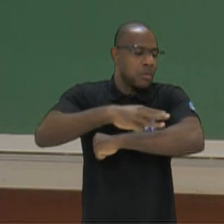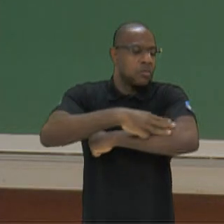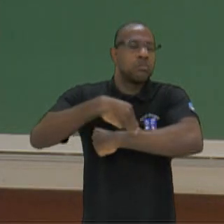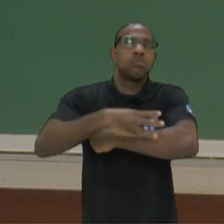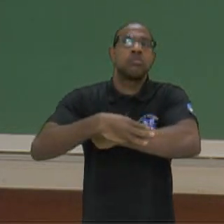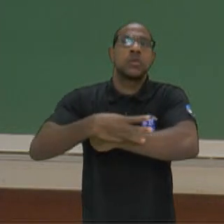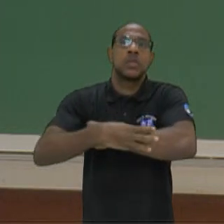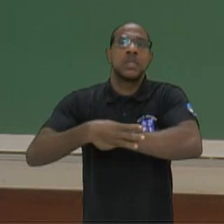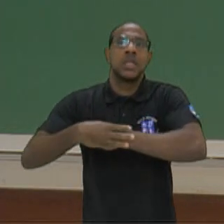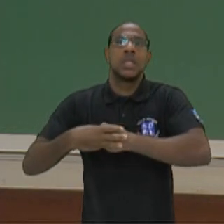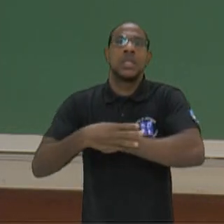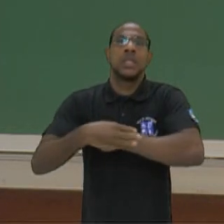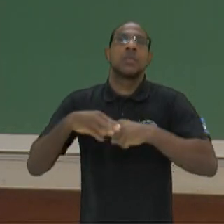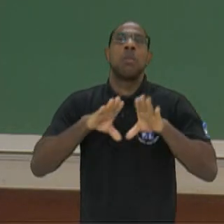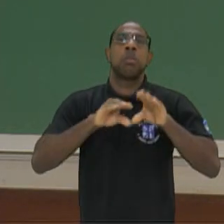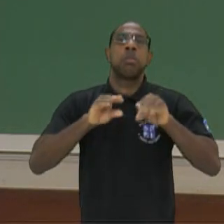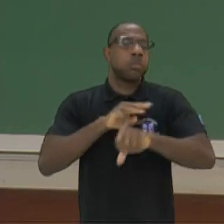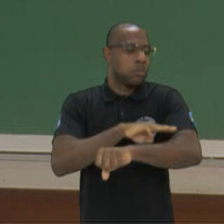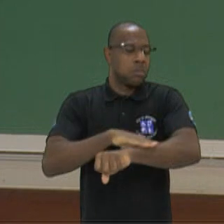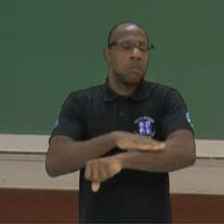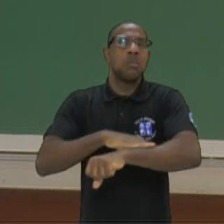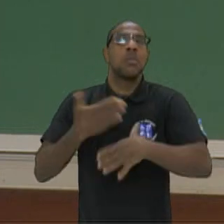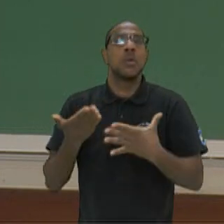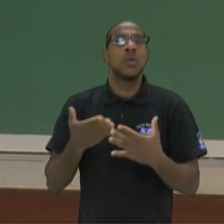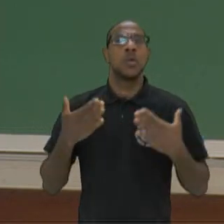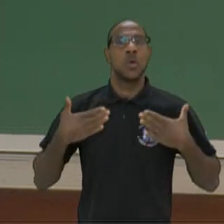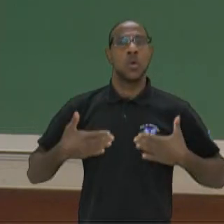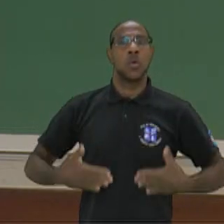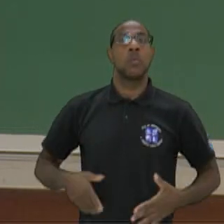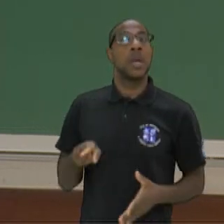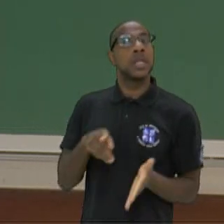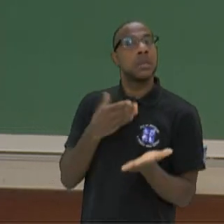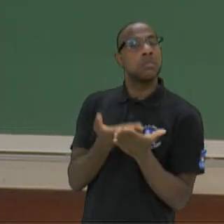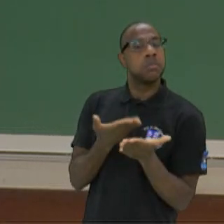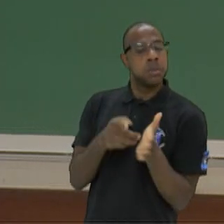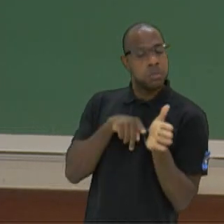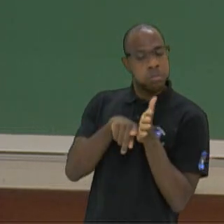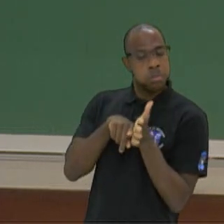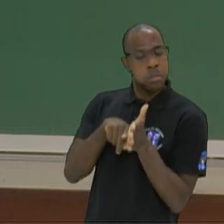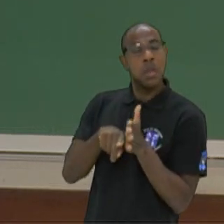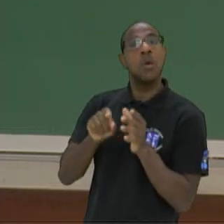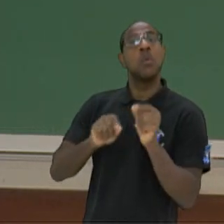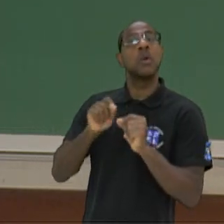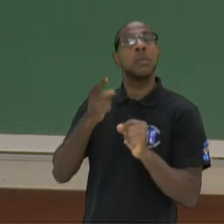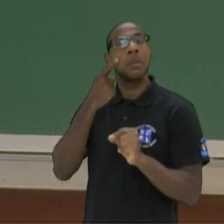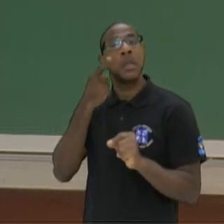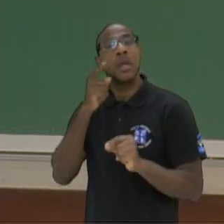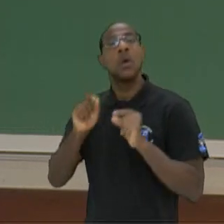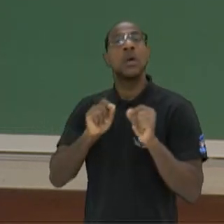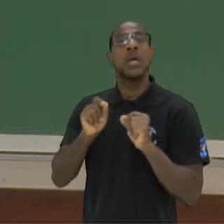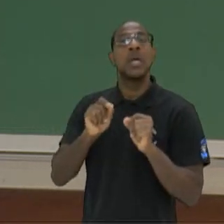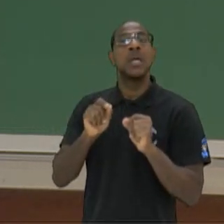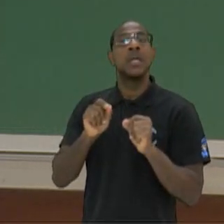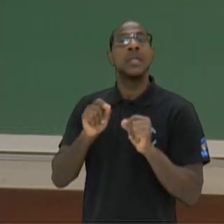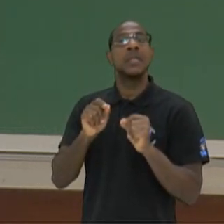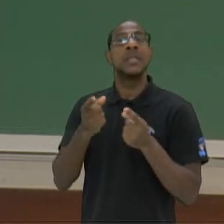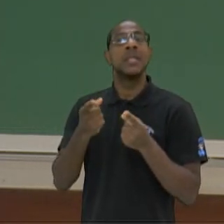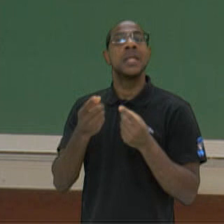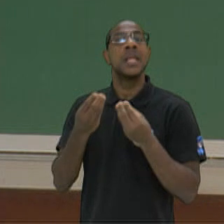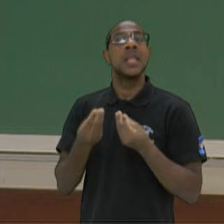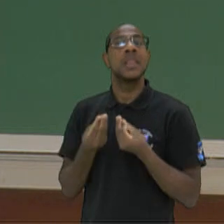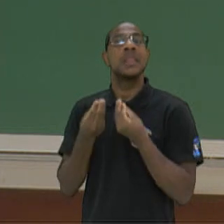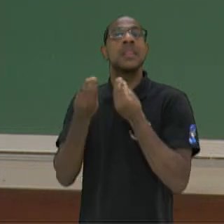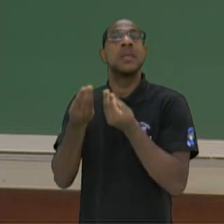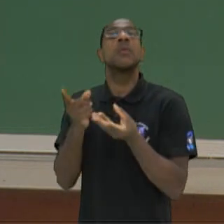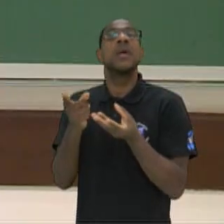tecido nervoso, enfim, né? E esse estudo, essa tentativa, devolveu visão a pessoas